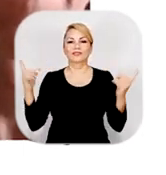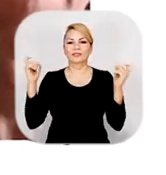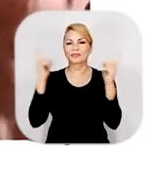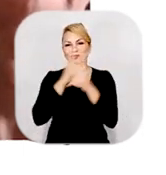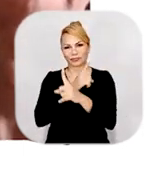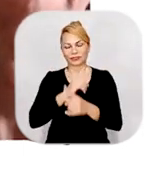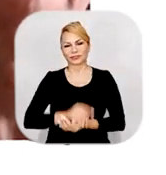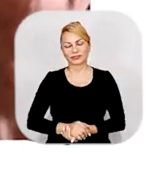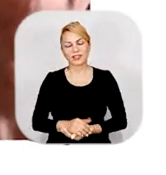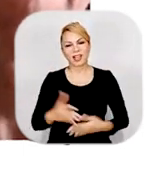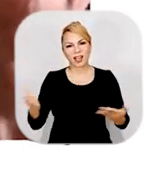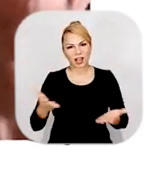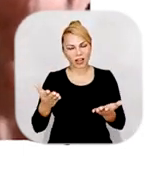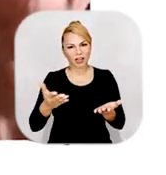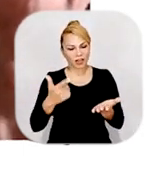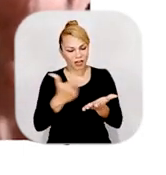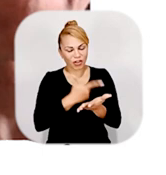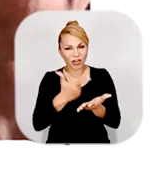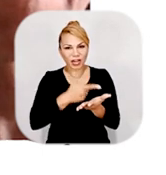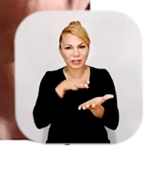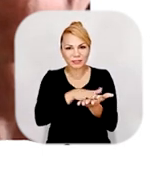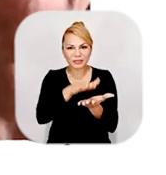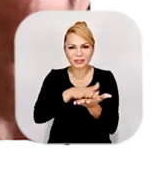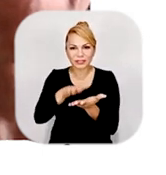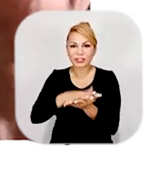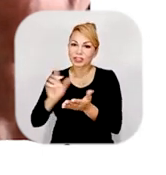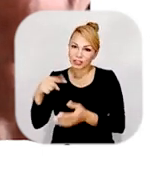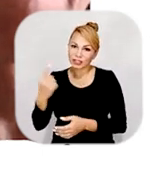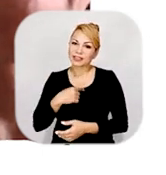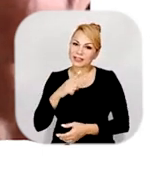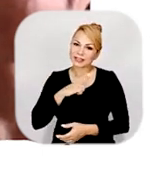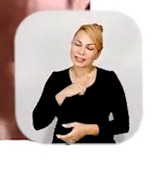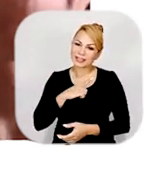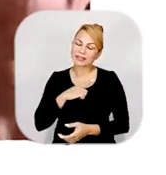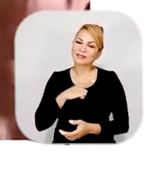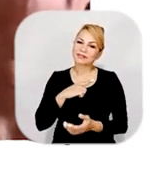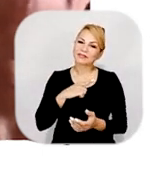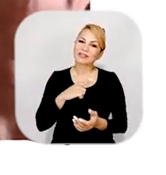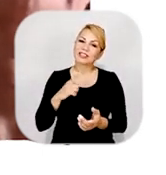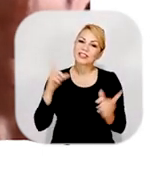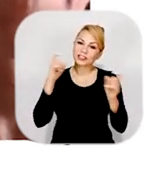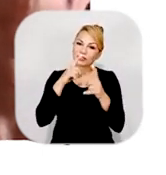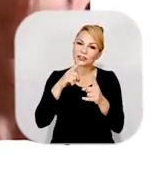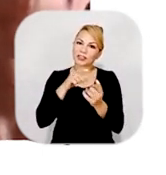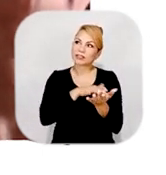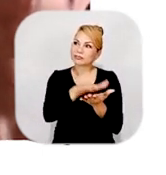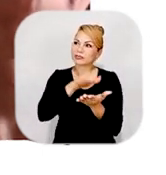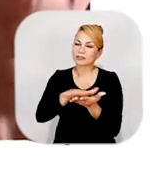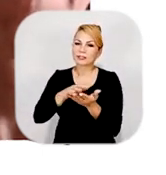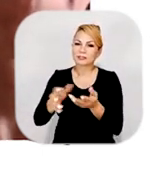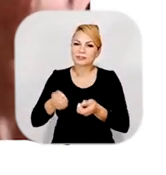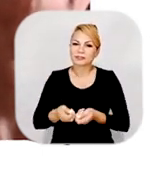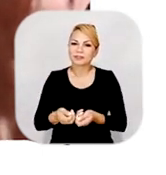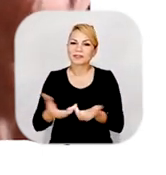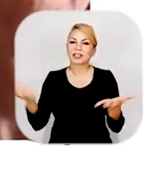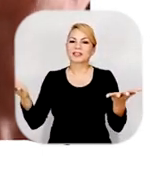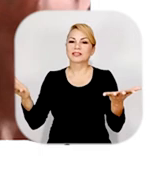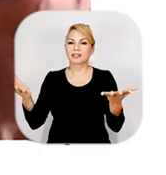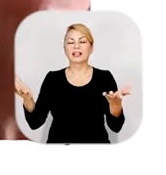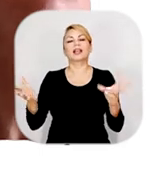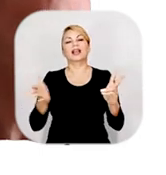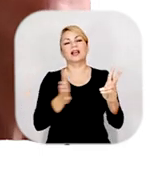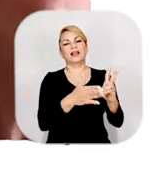livro tá sendo publicado, e que nós ainda temos dificuldade desse livro chegar às mãos dos